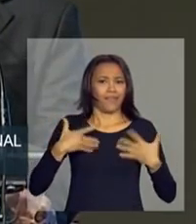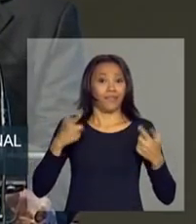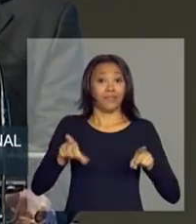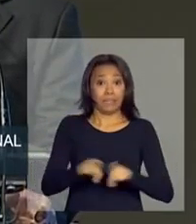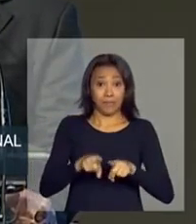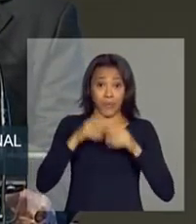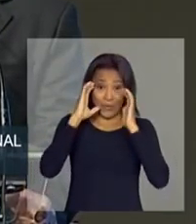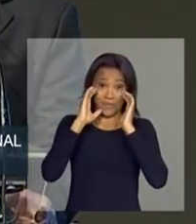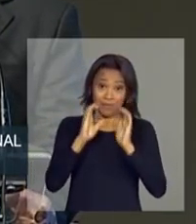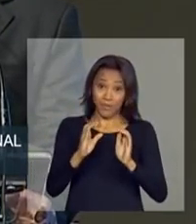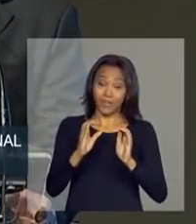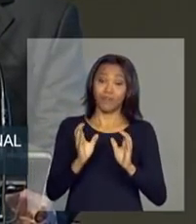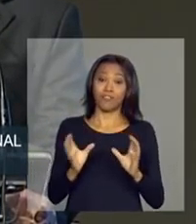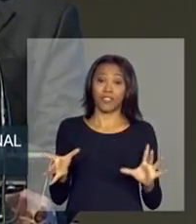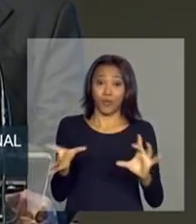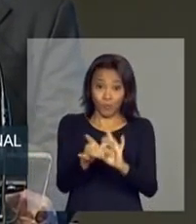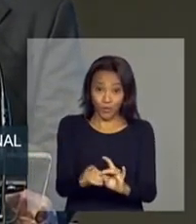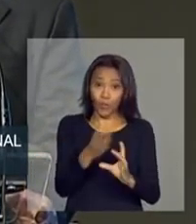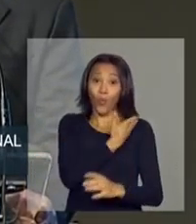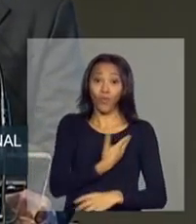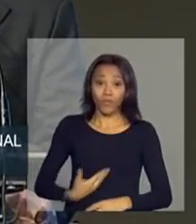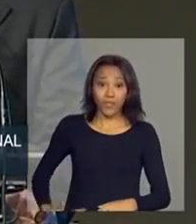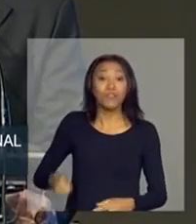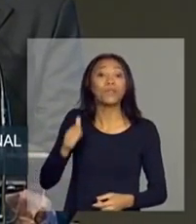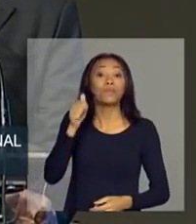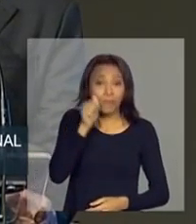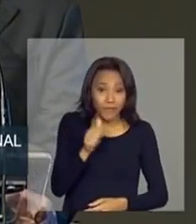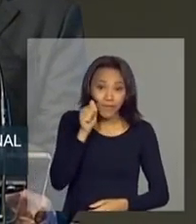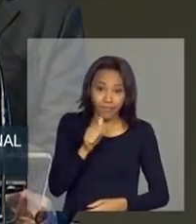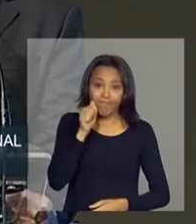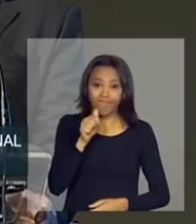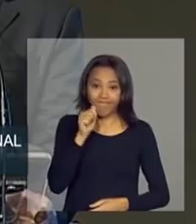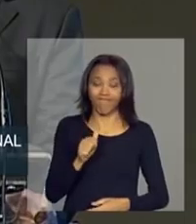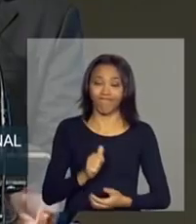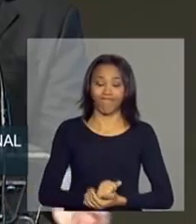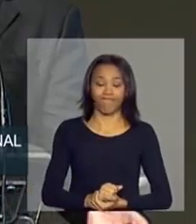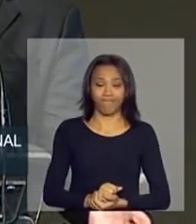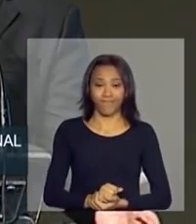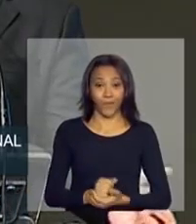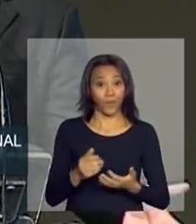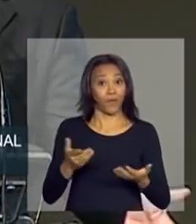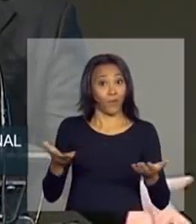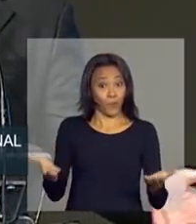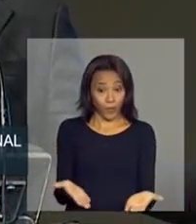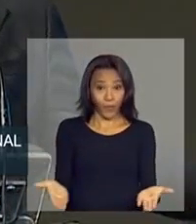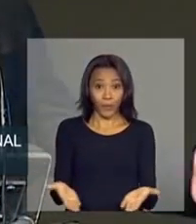que a gente precisa construir. E eu quero assegurar a vocês,